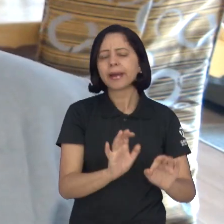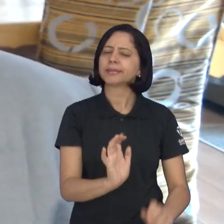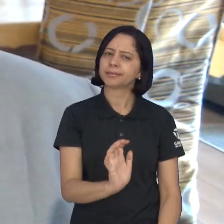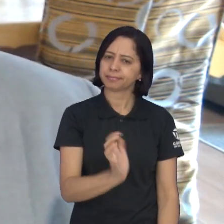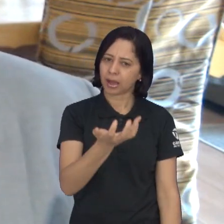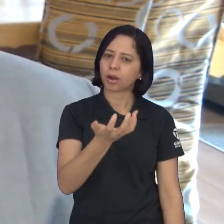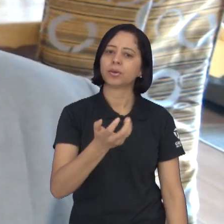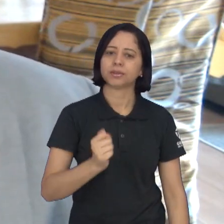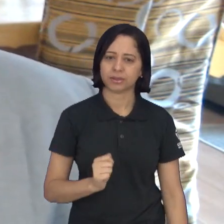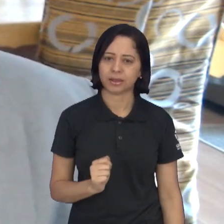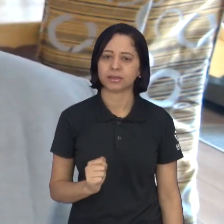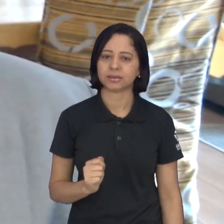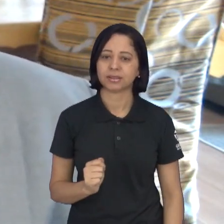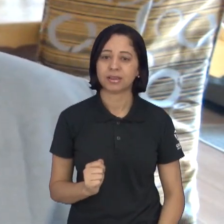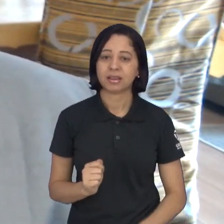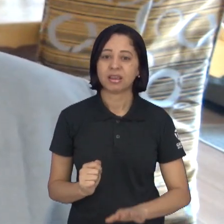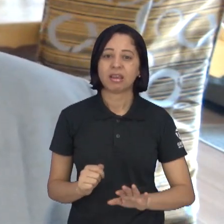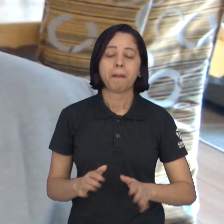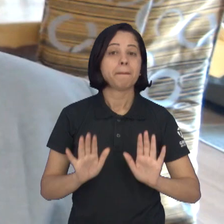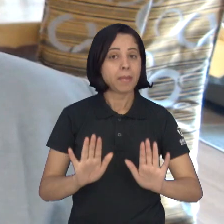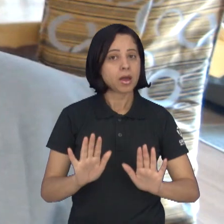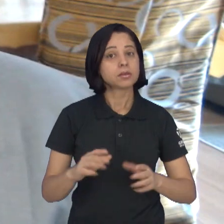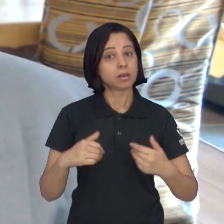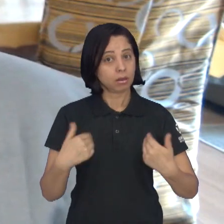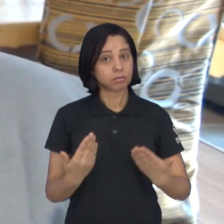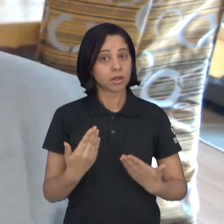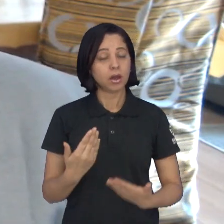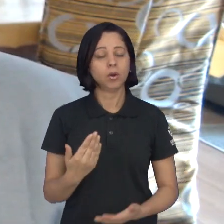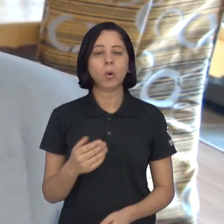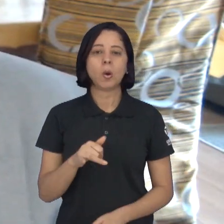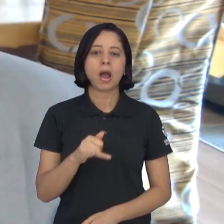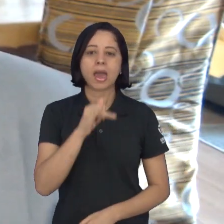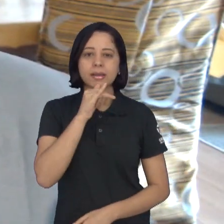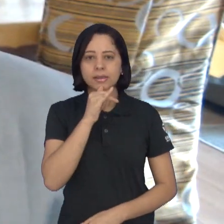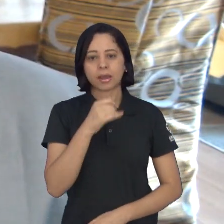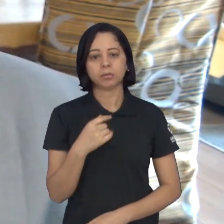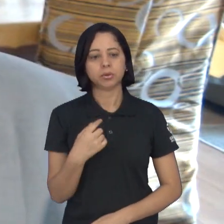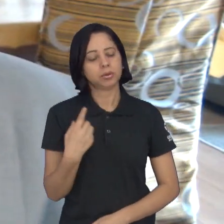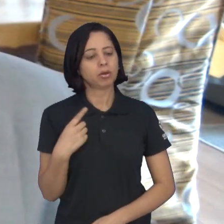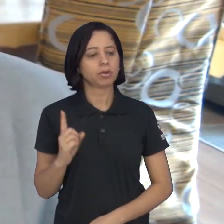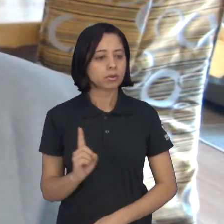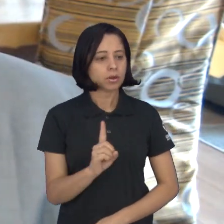né, cabível uma simples conversa para reparar eventuais danos.